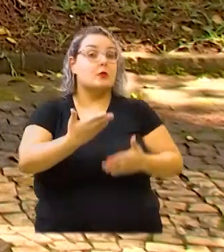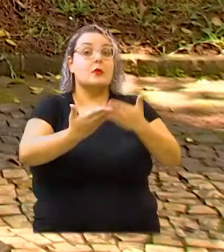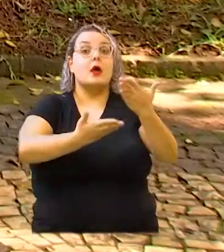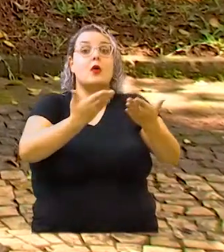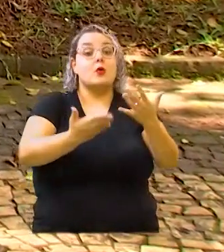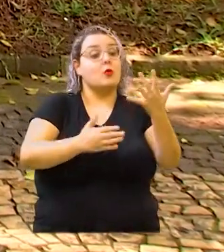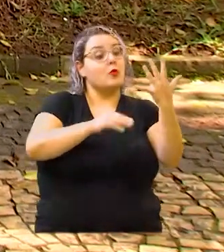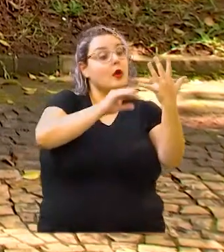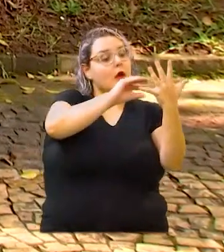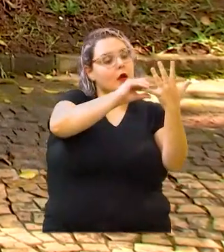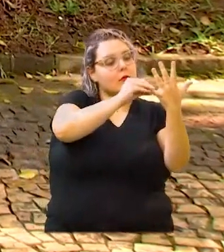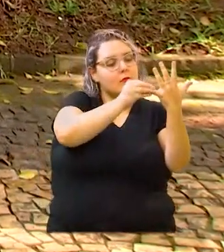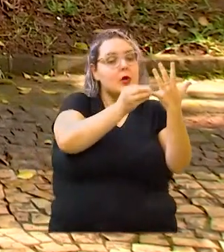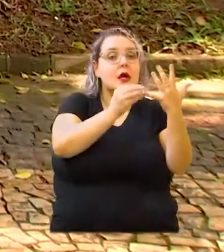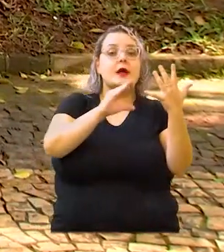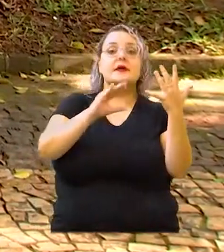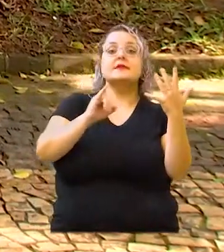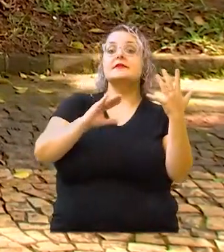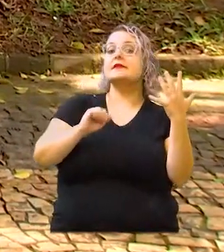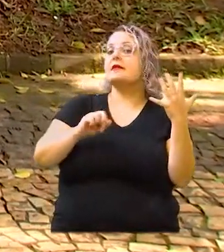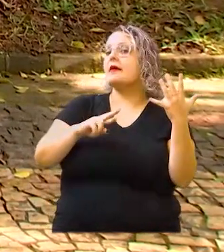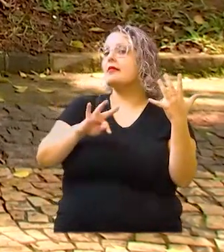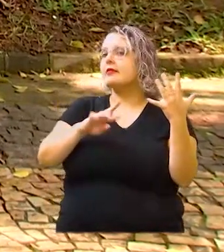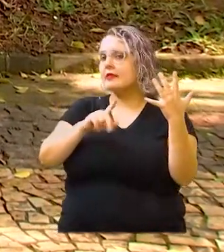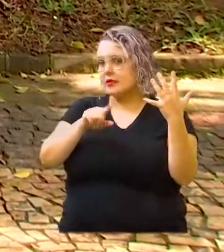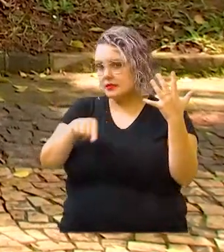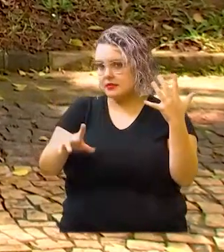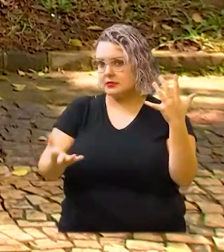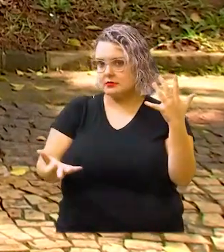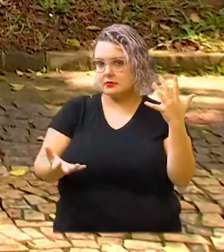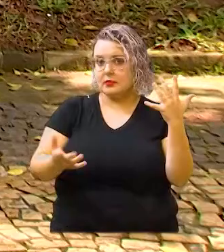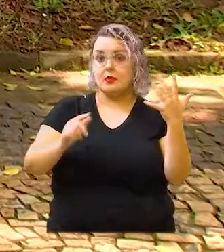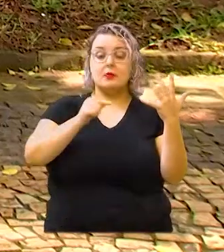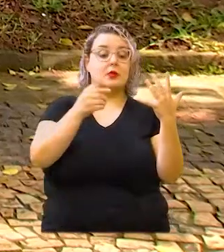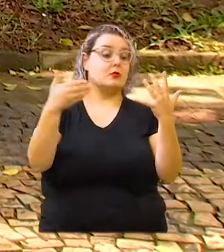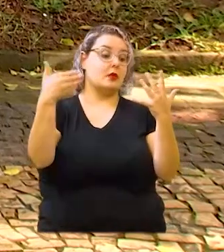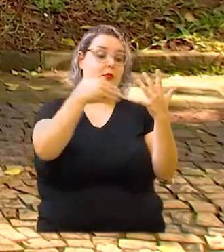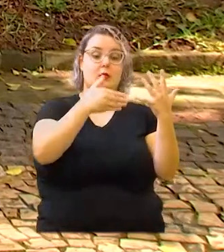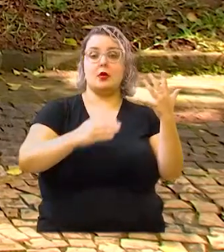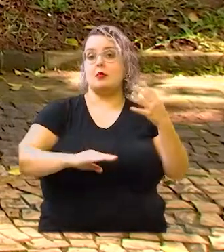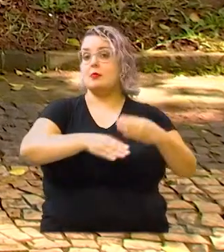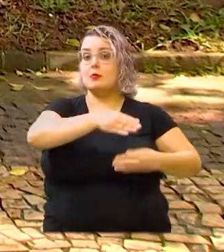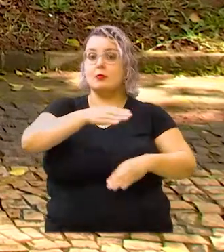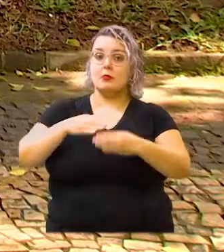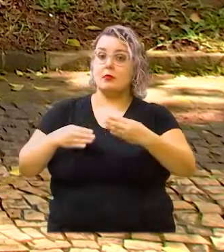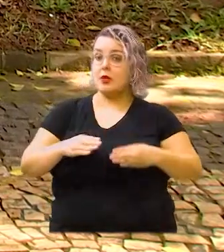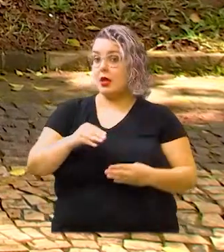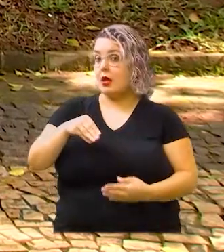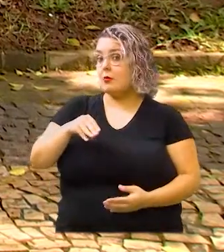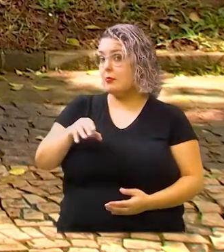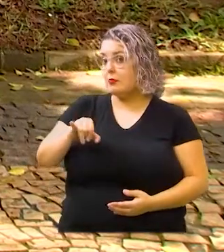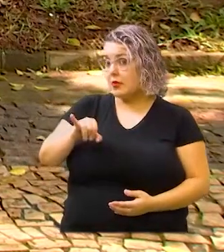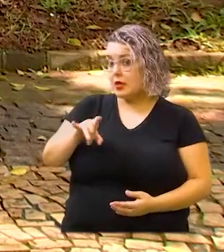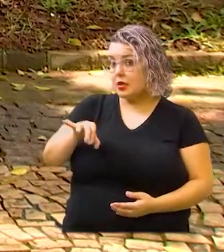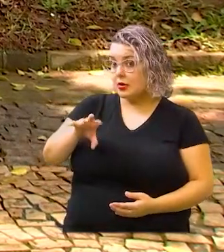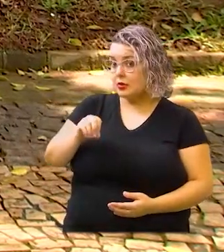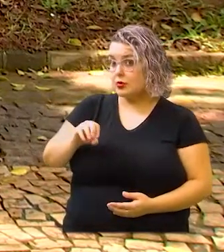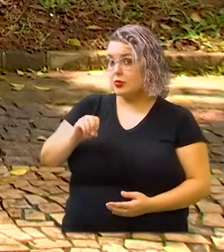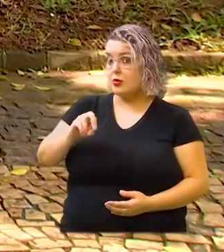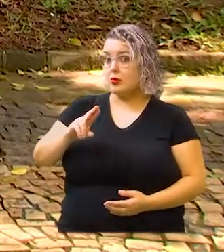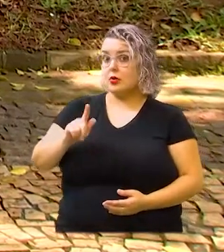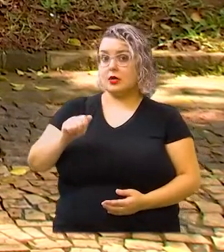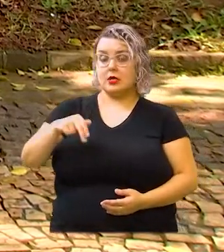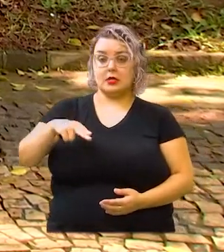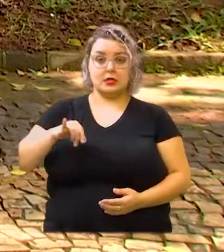cuidar dessa cicatriz, porque forma uma cicatriz, para não entrar o quê? Micro-organismos que podem trazer